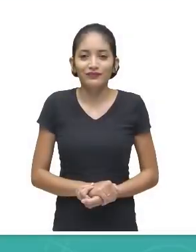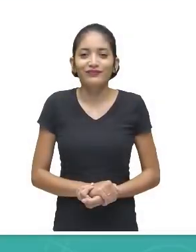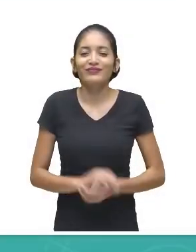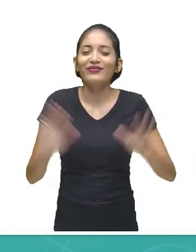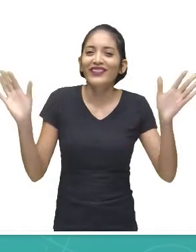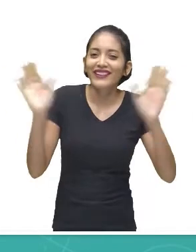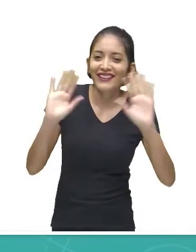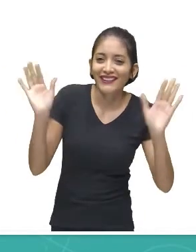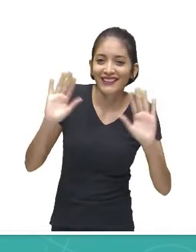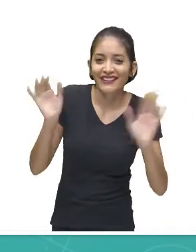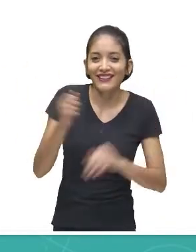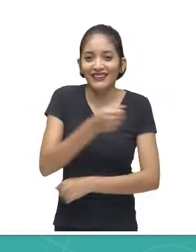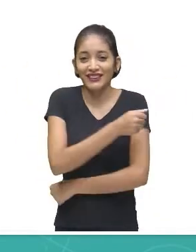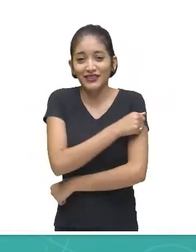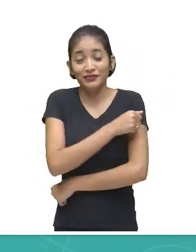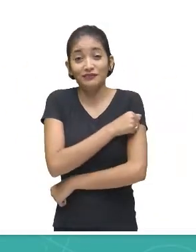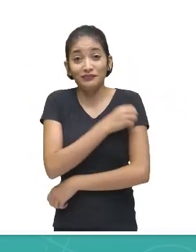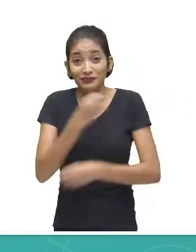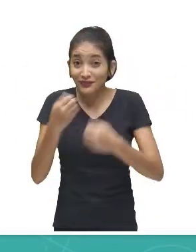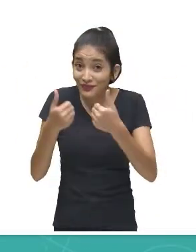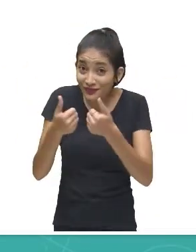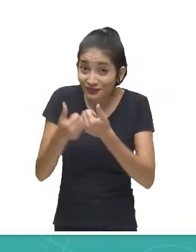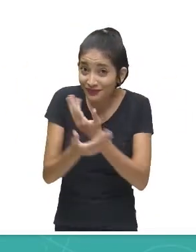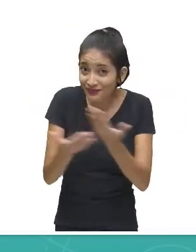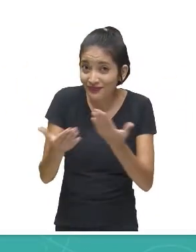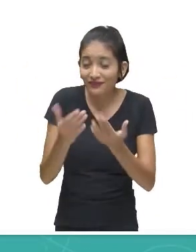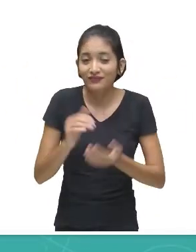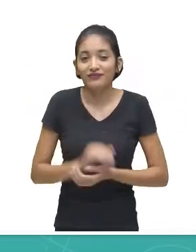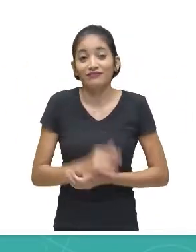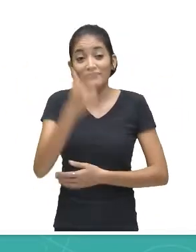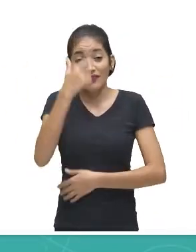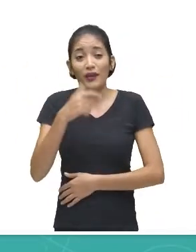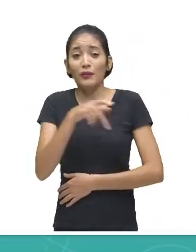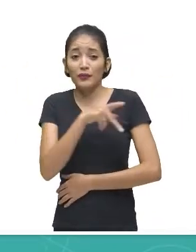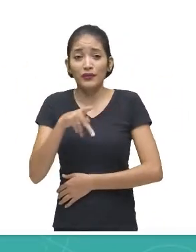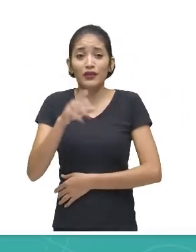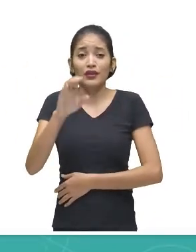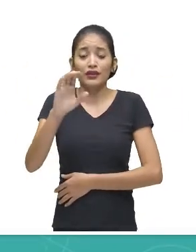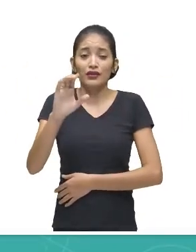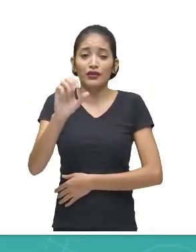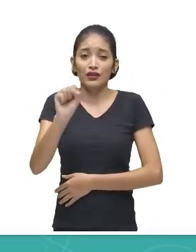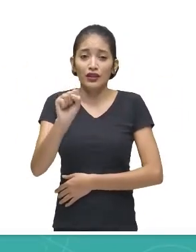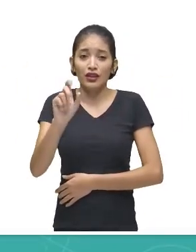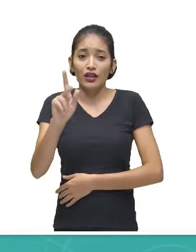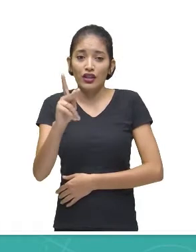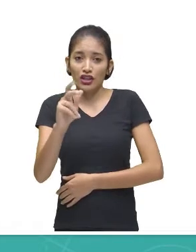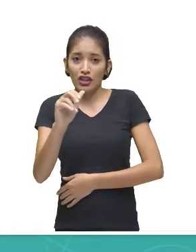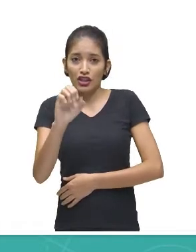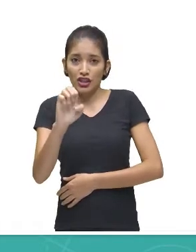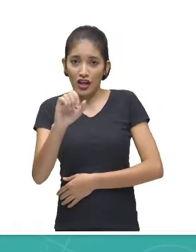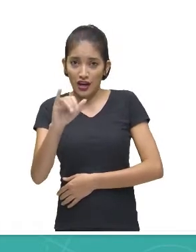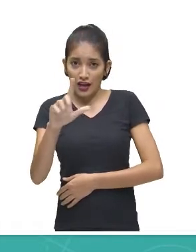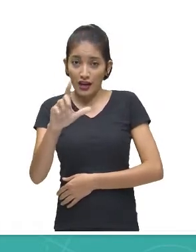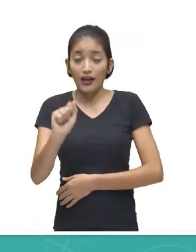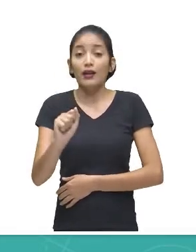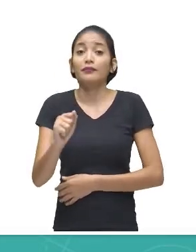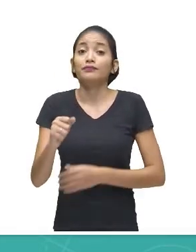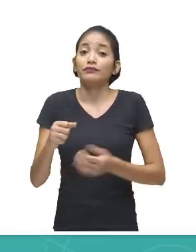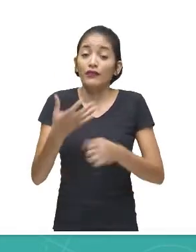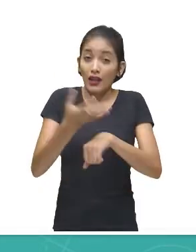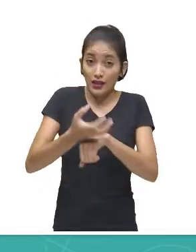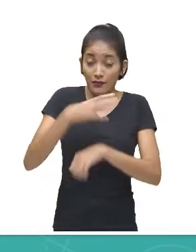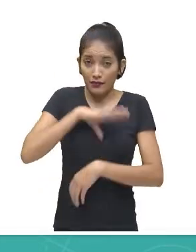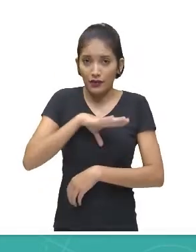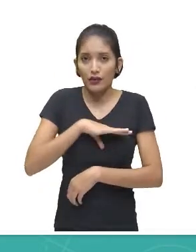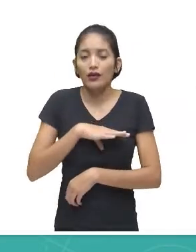Olá, alunos! Tudo bem com vocês? Sou a professora Sheila Rodrigues do componente de Língua Portuguesa e hoje nós vamos